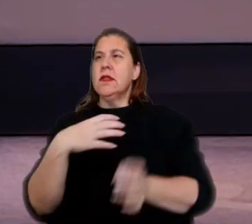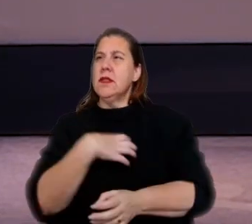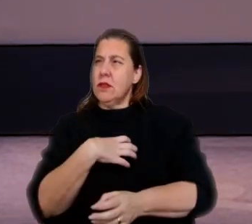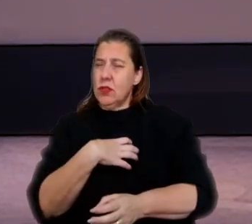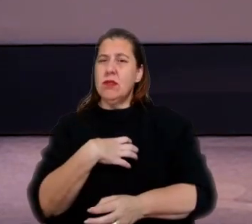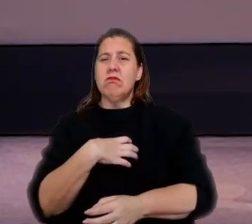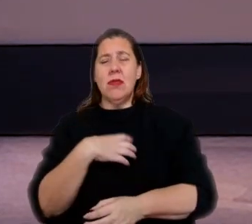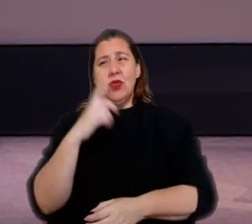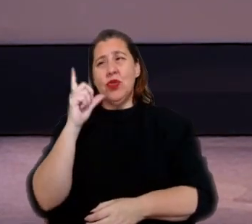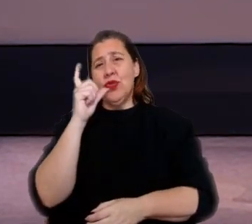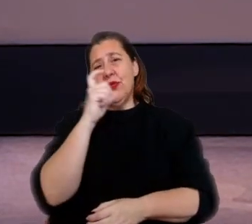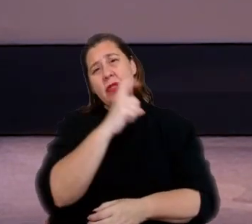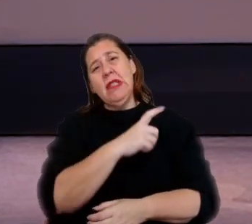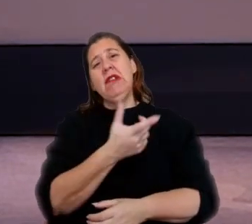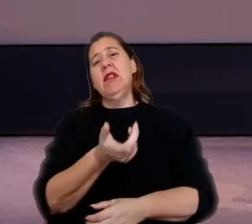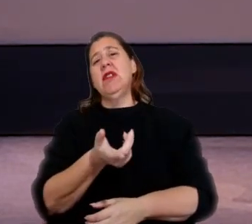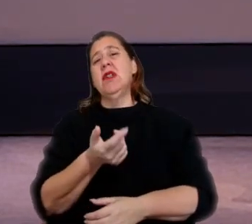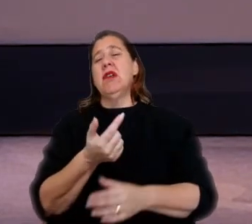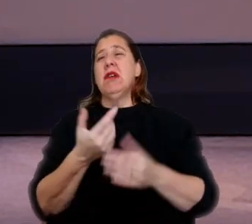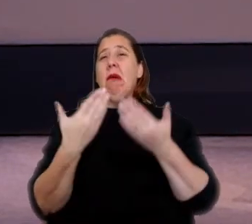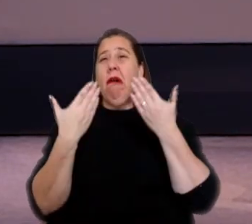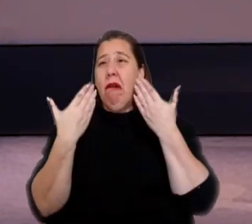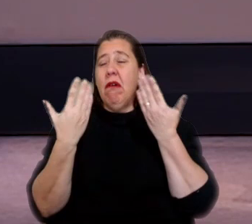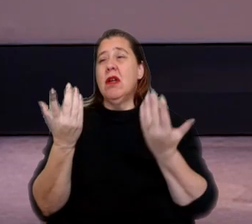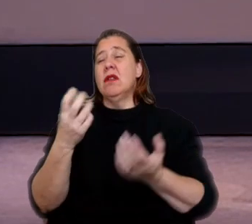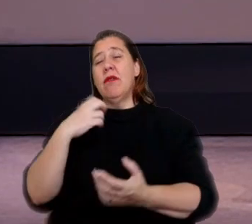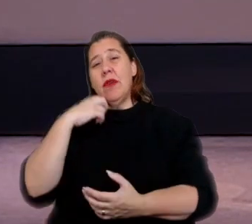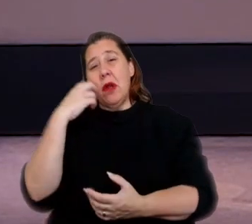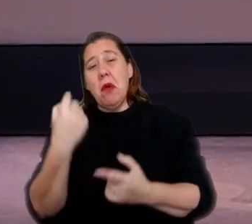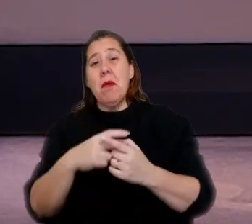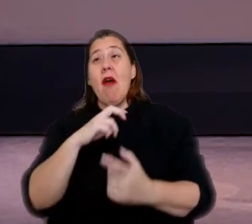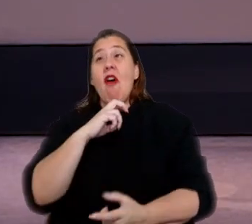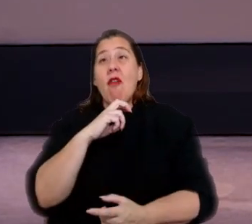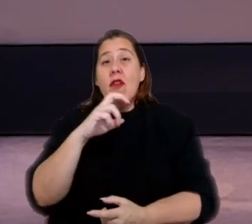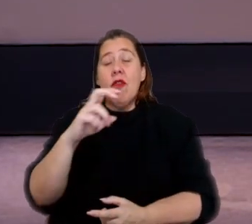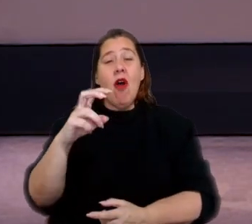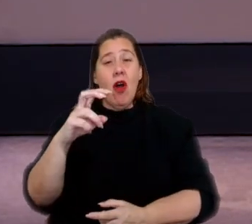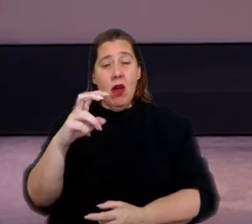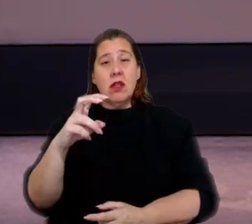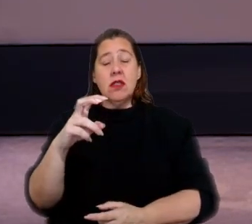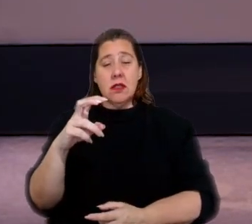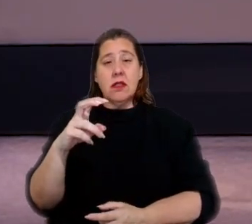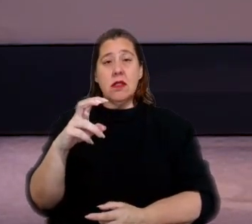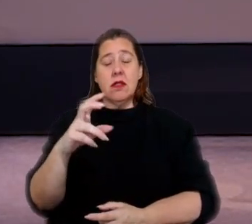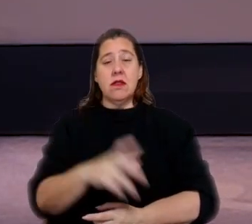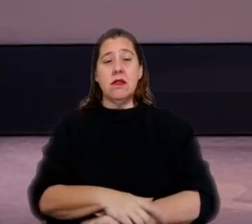esse exemplo para sentir como é sofrido, como tem uma exposição, como a voz que é,